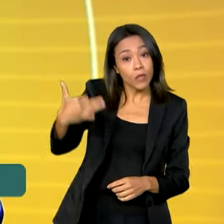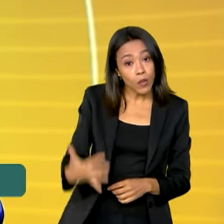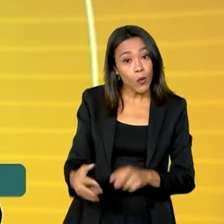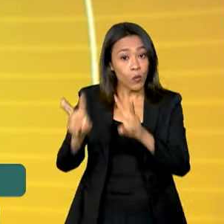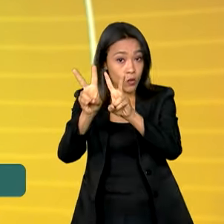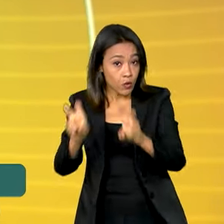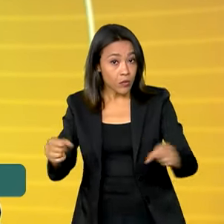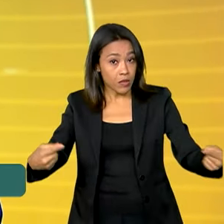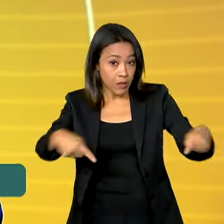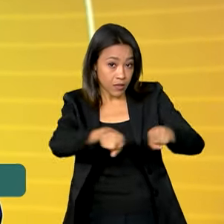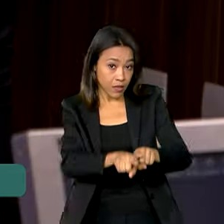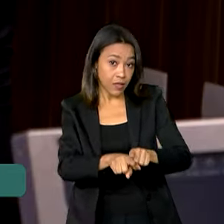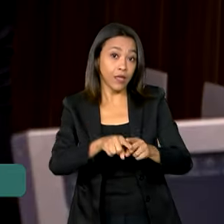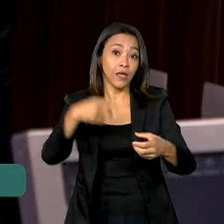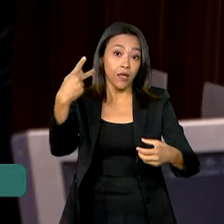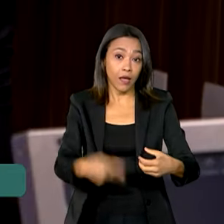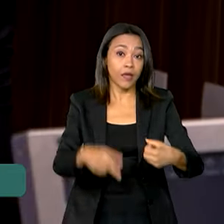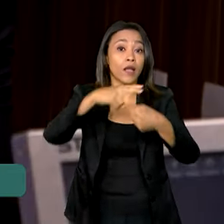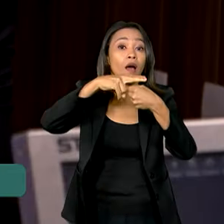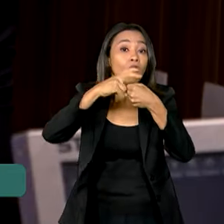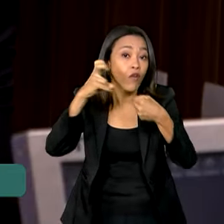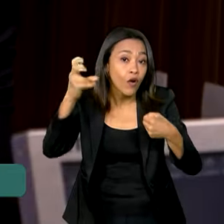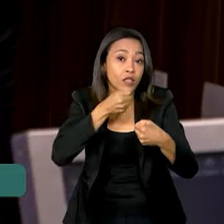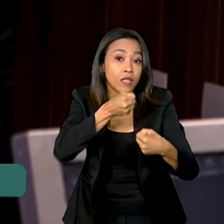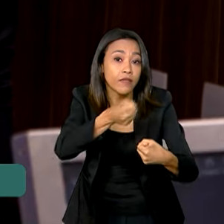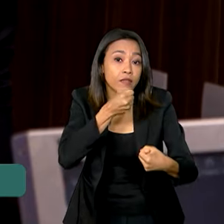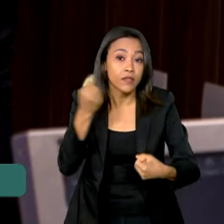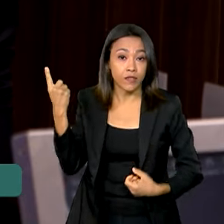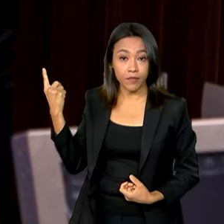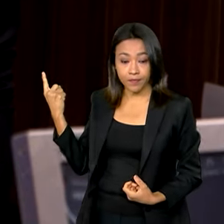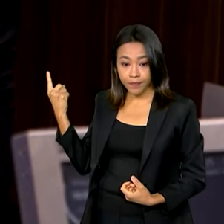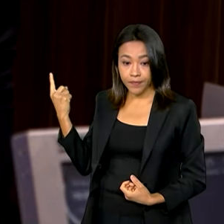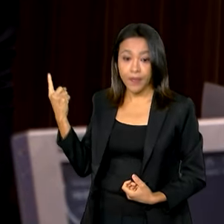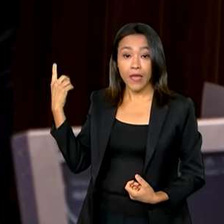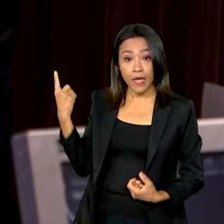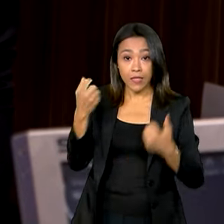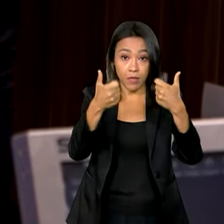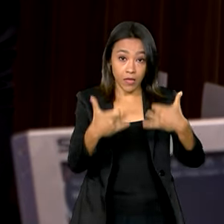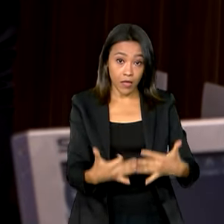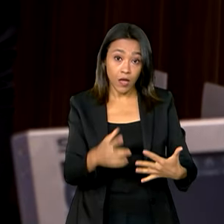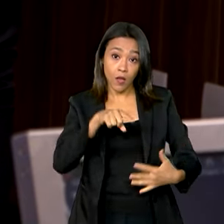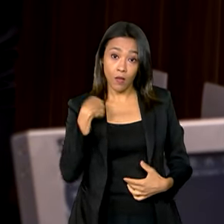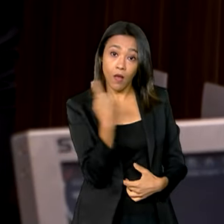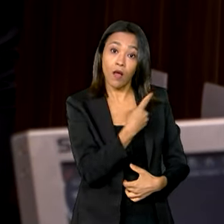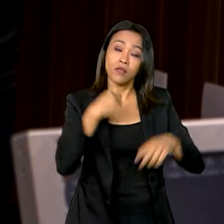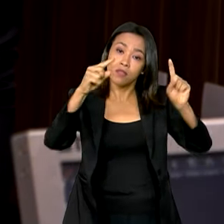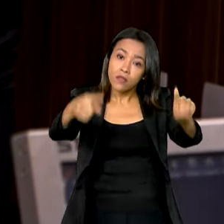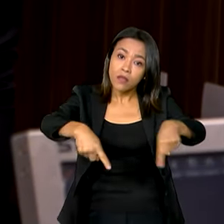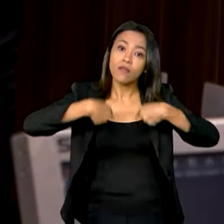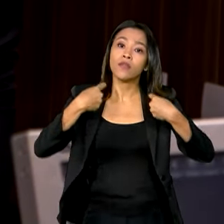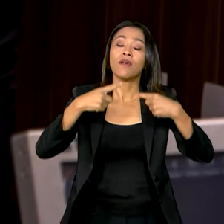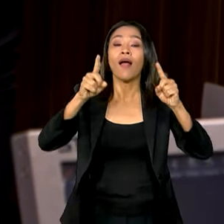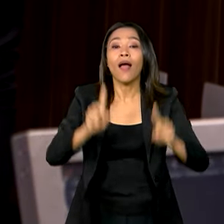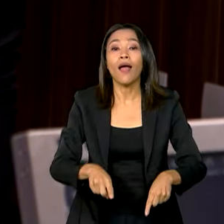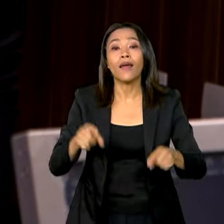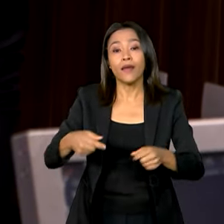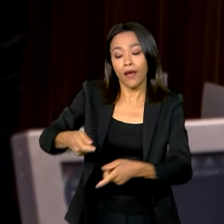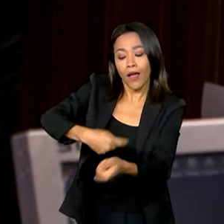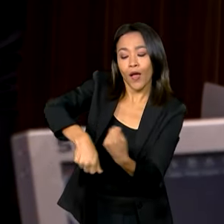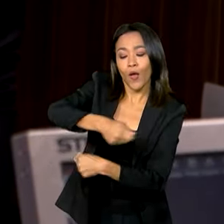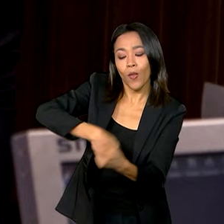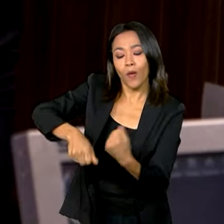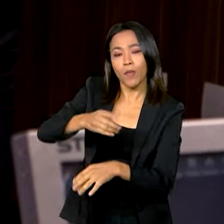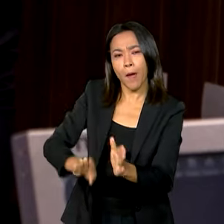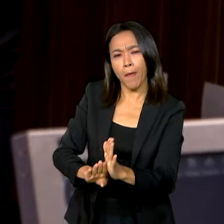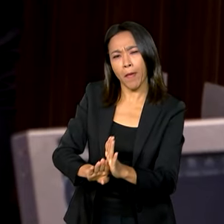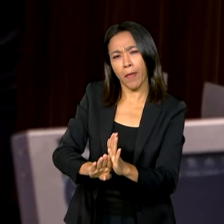A Voz do Brasil o nosso desafio hoje é fazer com que a economia cresça ainda